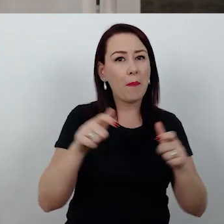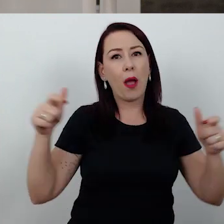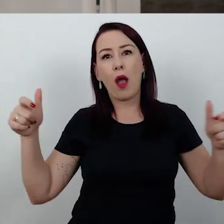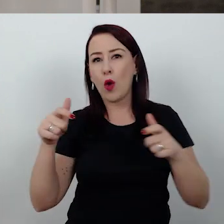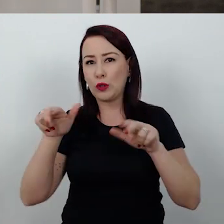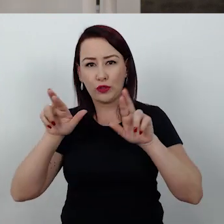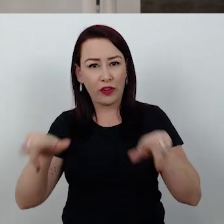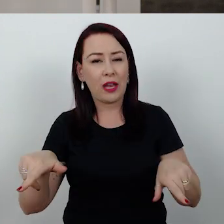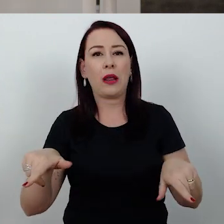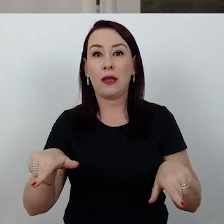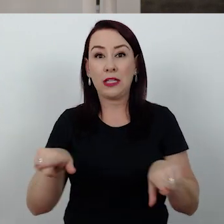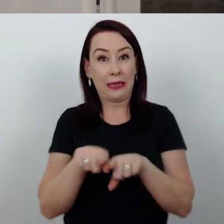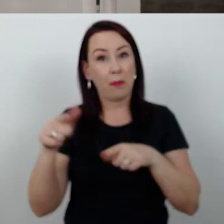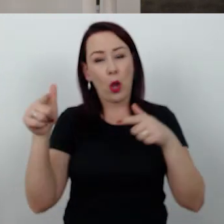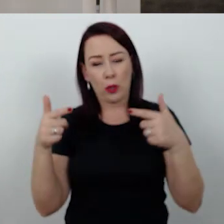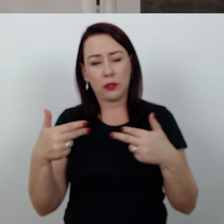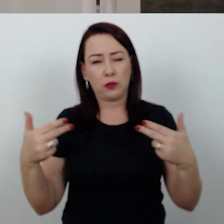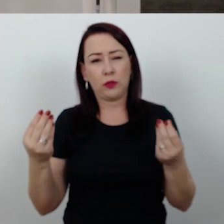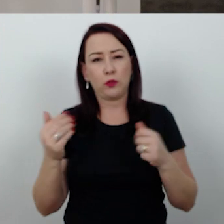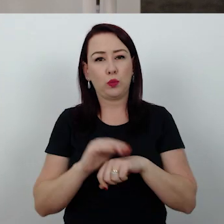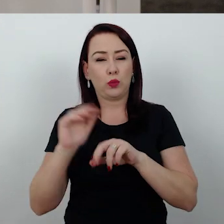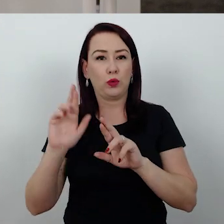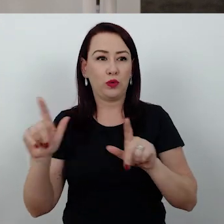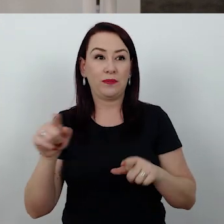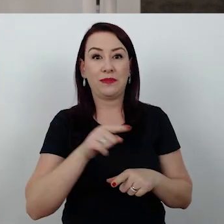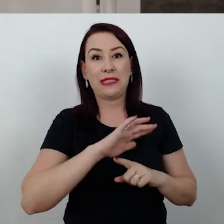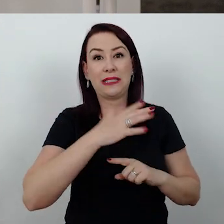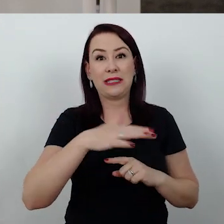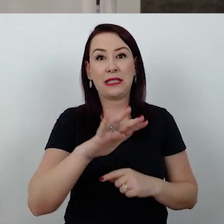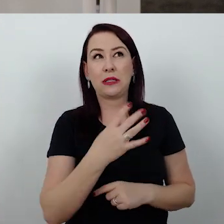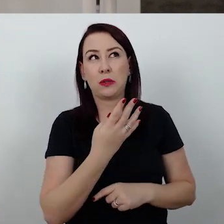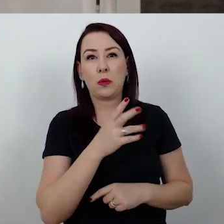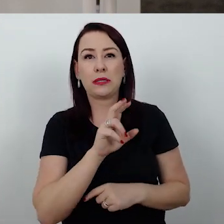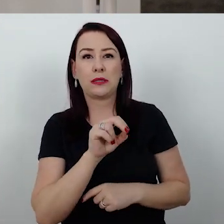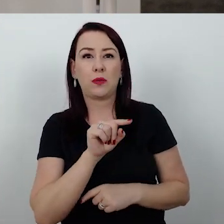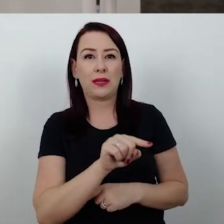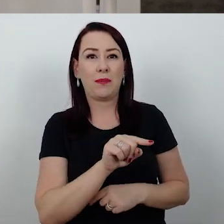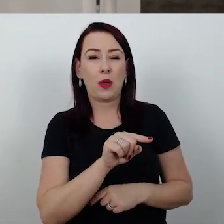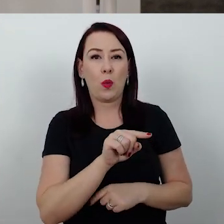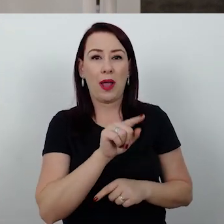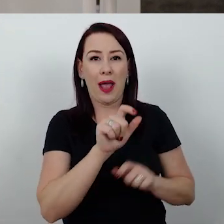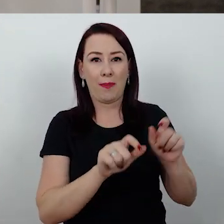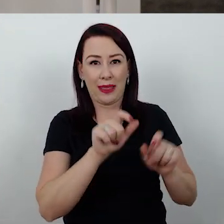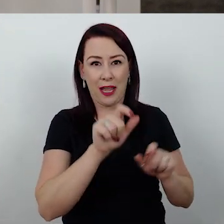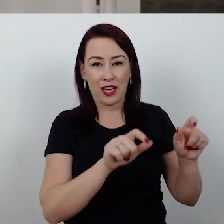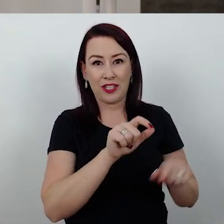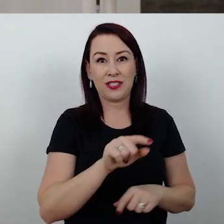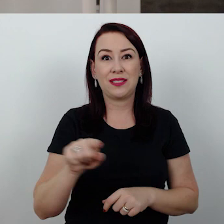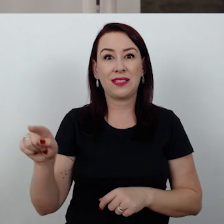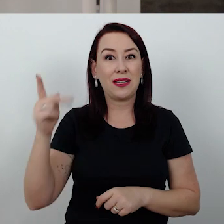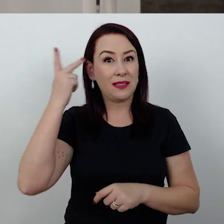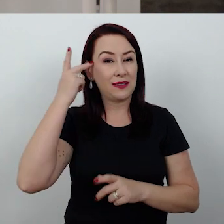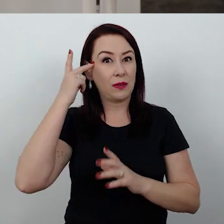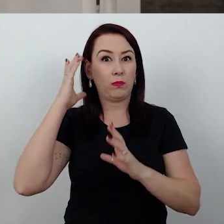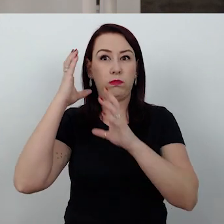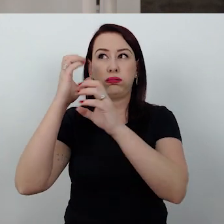várias outras situações. Então, Santos tem 450 mil habitantes, São Paulo, né, na grande e